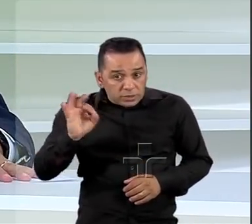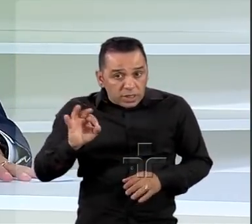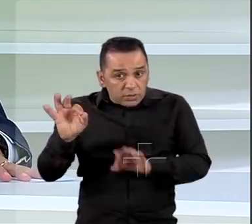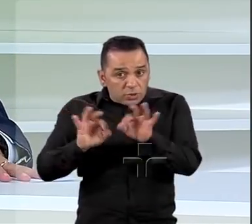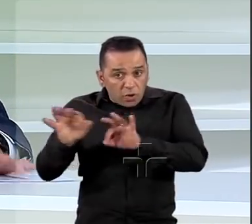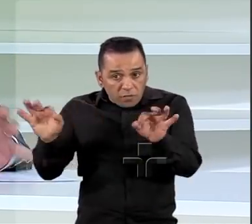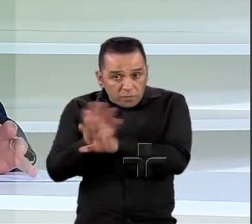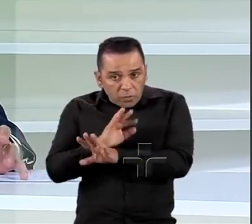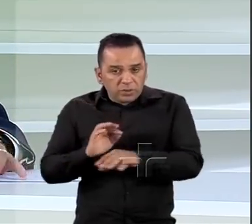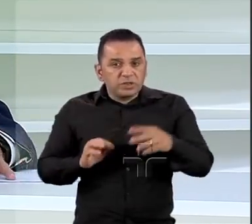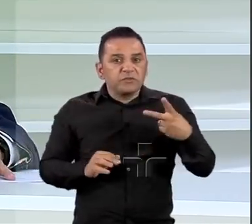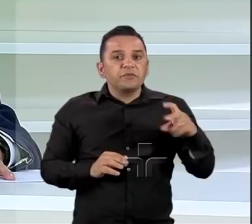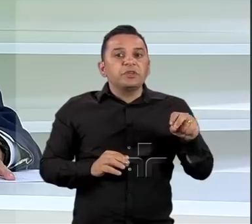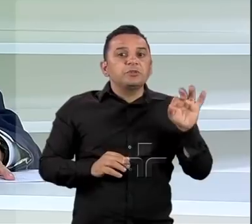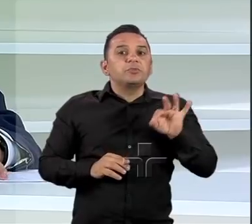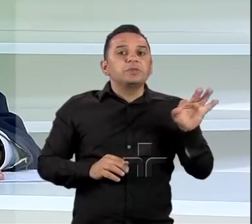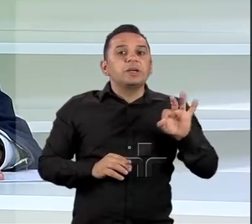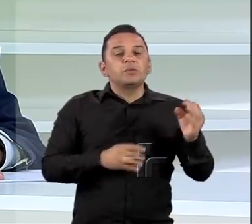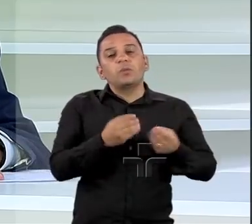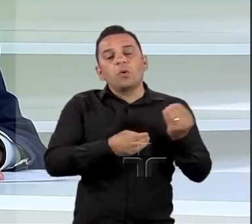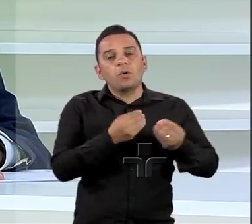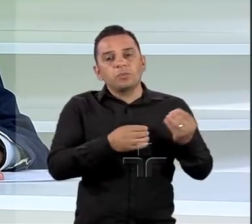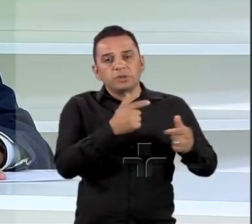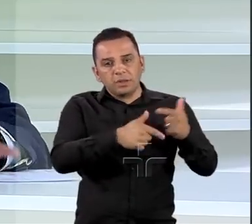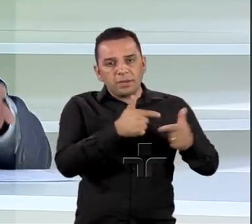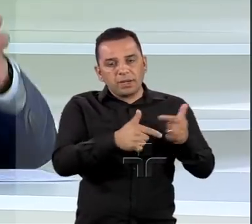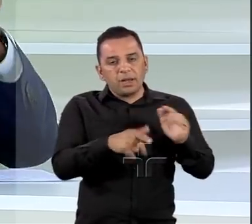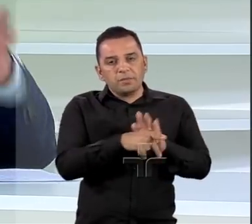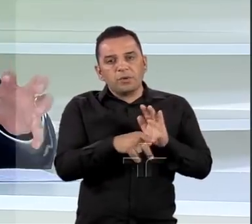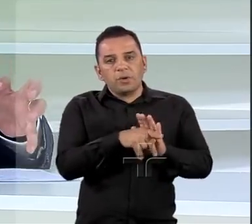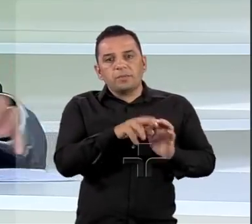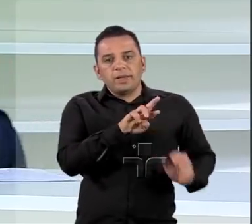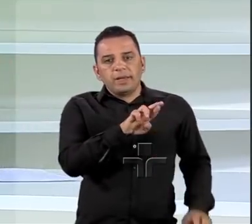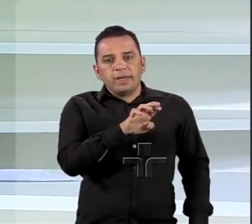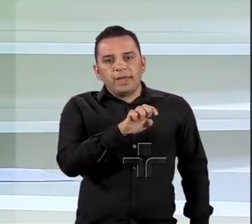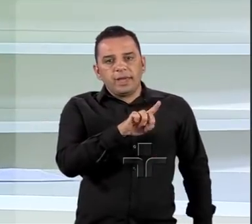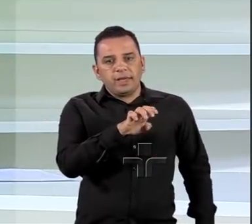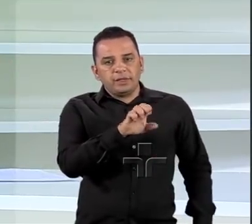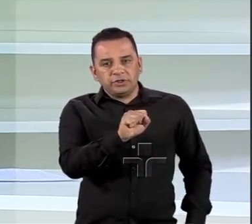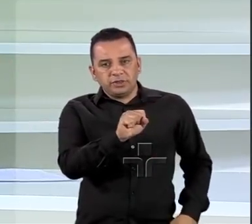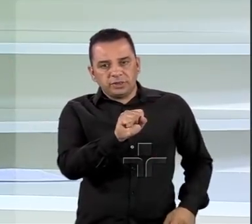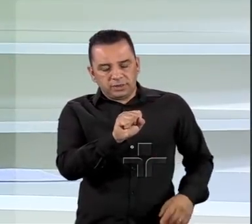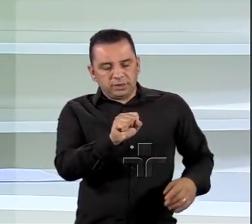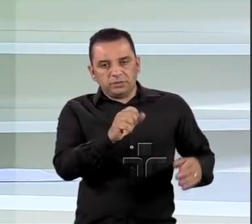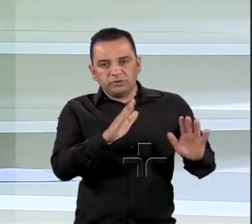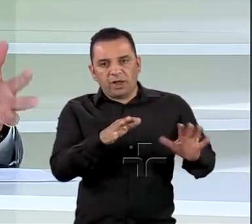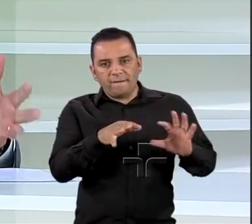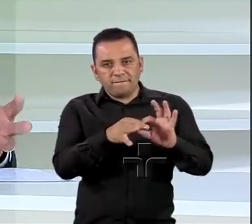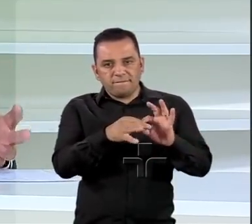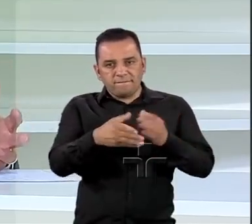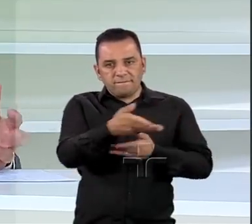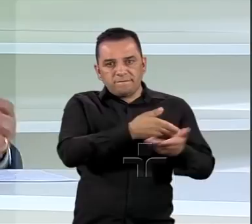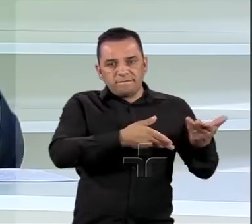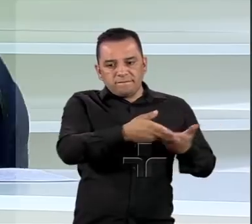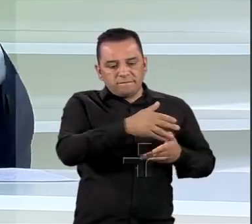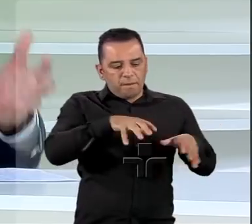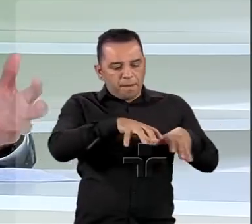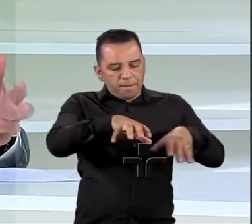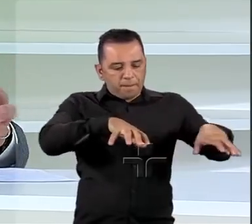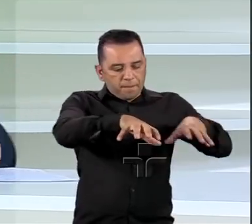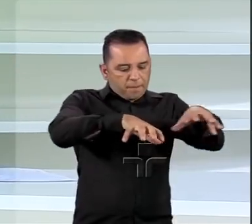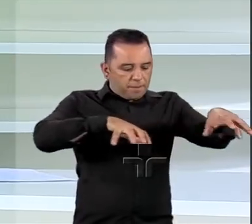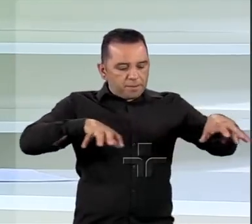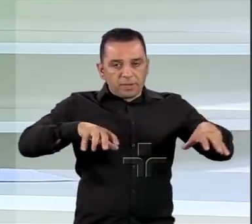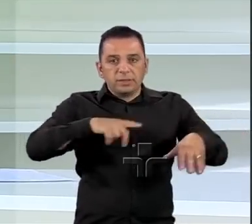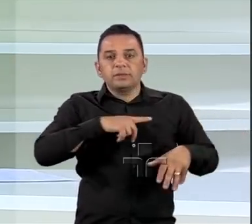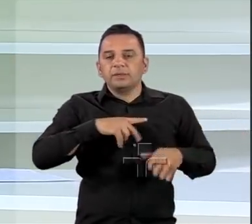20%. Nós vamos trabalhar em redes. Eu acho que a palavra fundamental do nosso programa é rede. Nós temos experiência, Rede